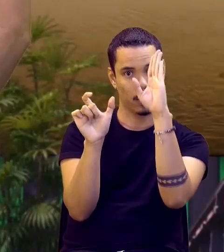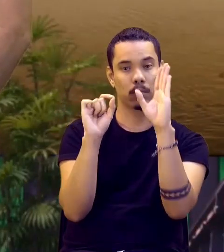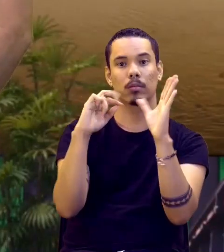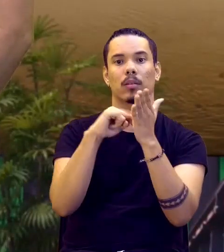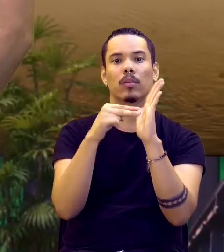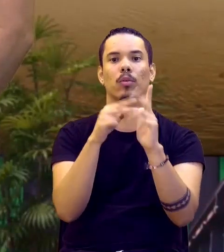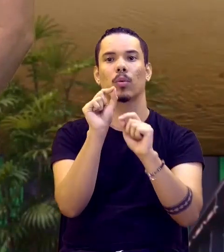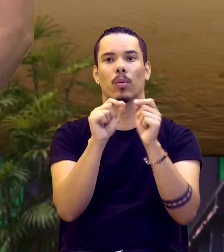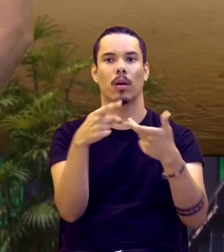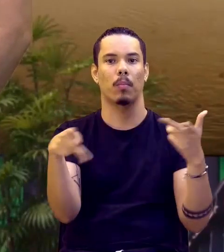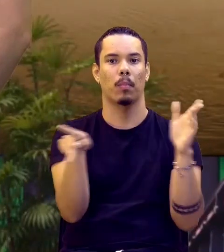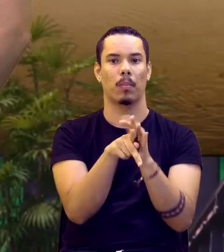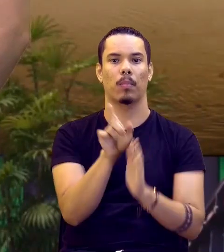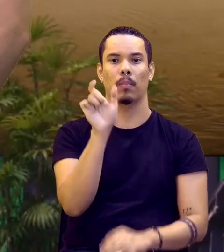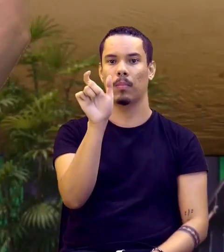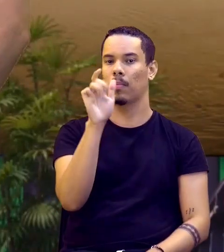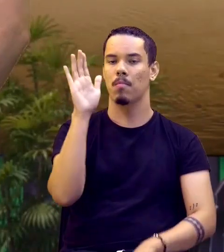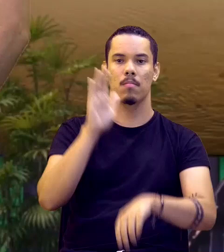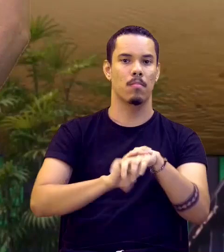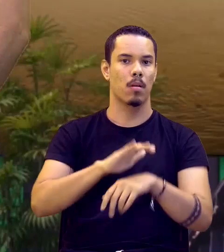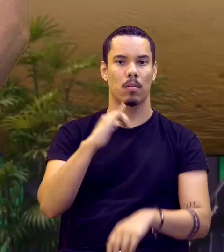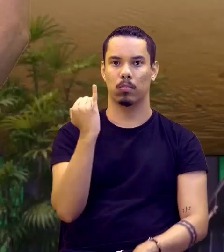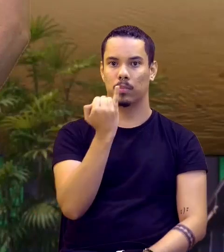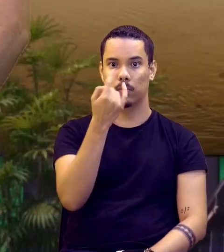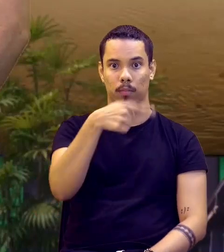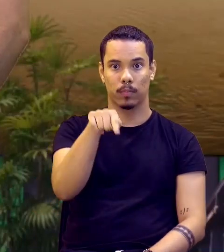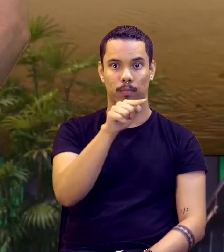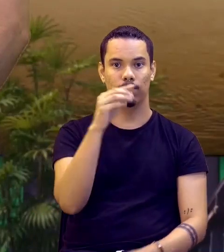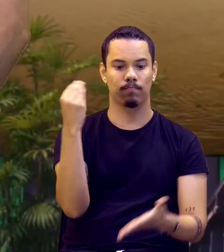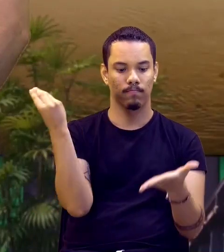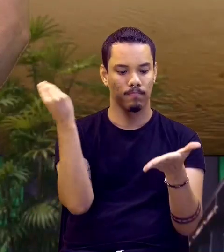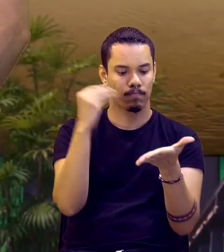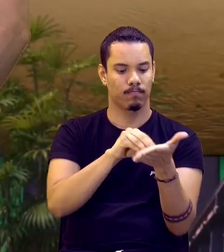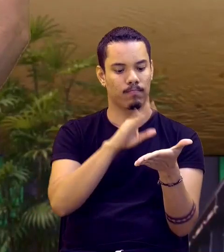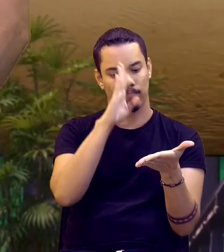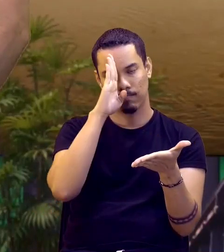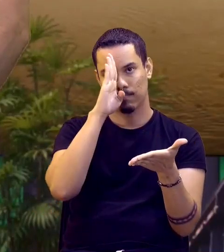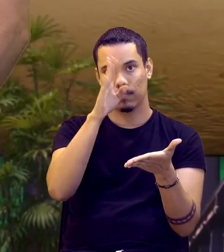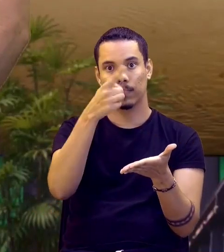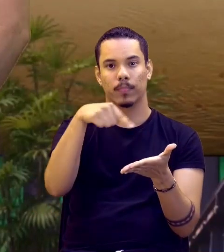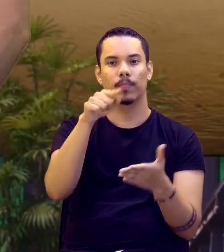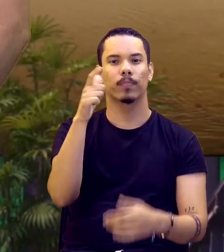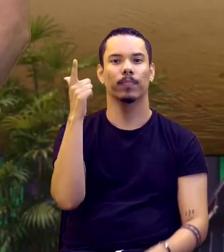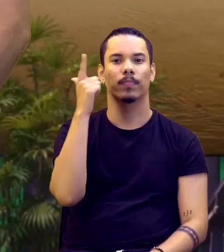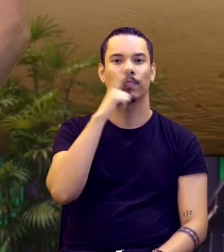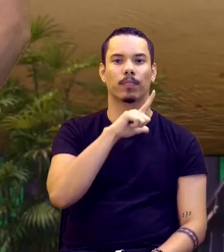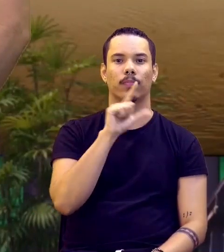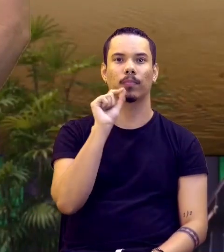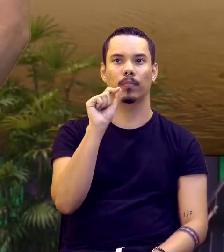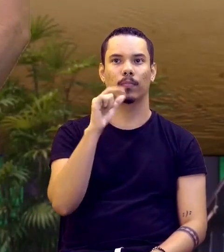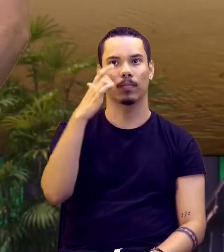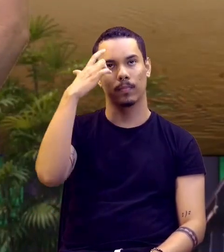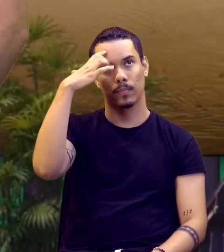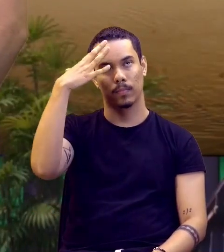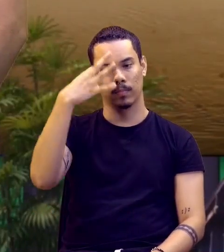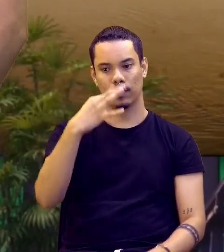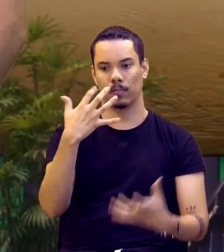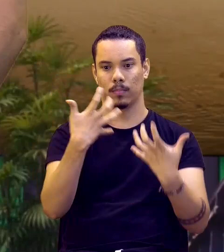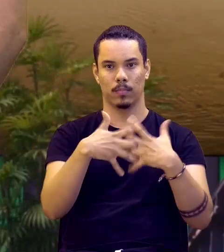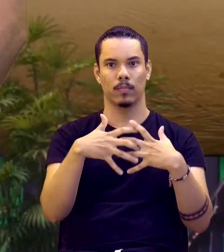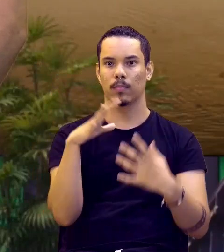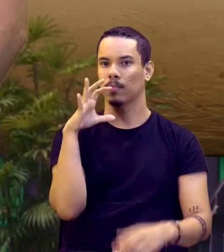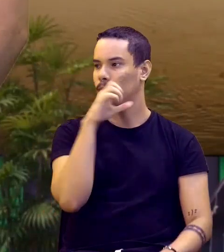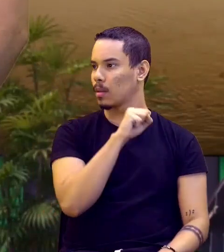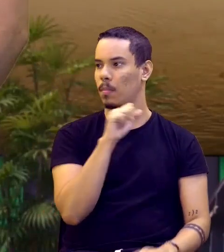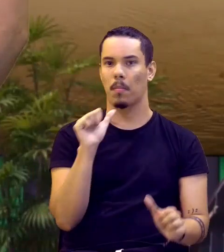as palavras mais importantes que você tem que grifar para conseguir um raciocínio lógico